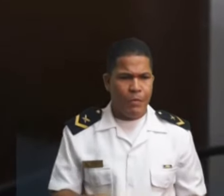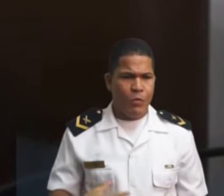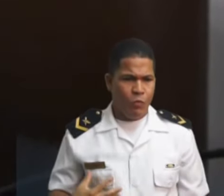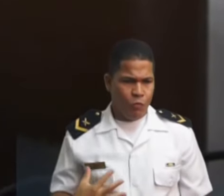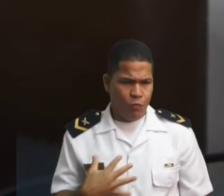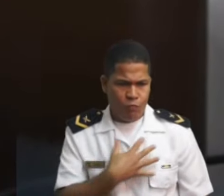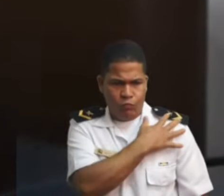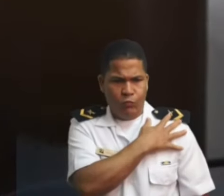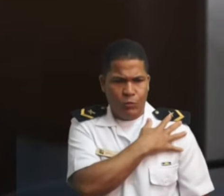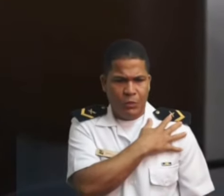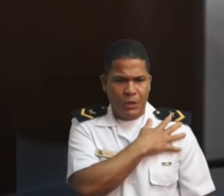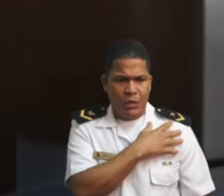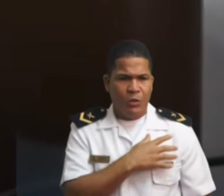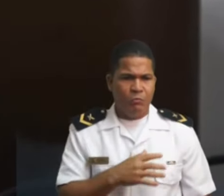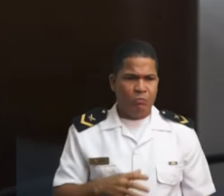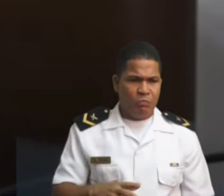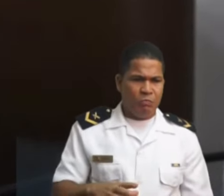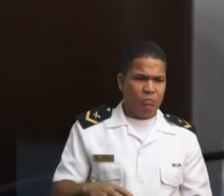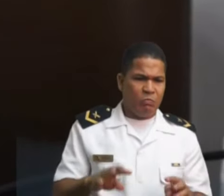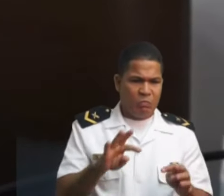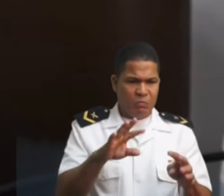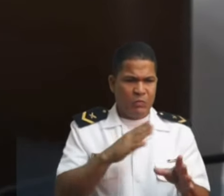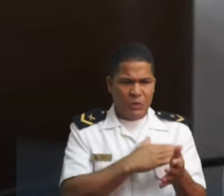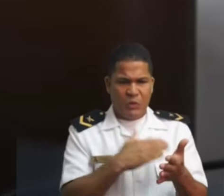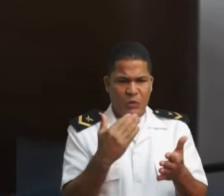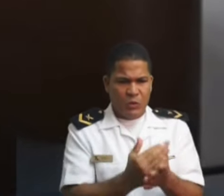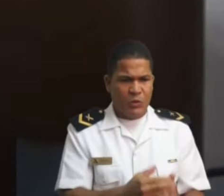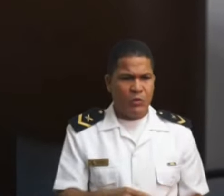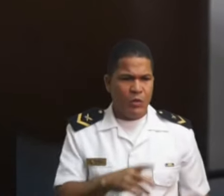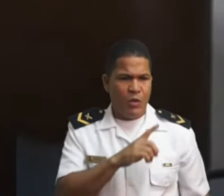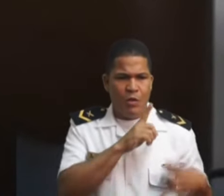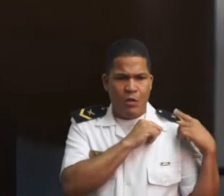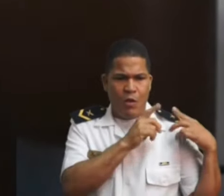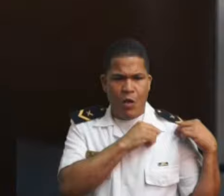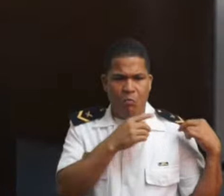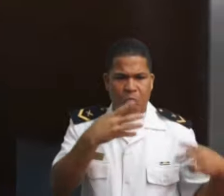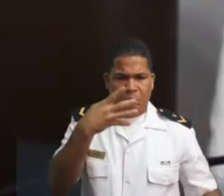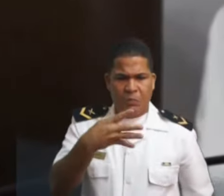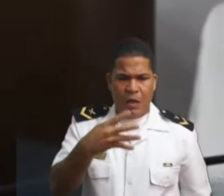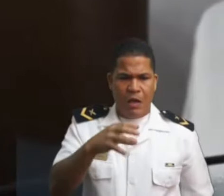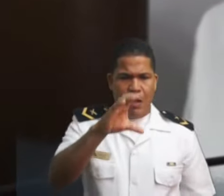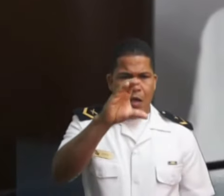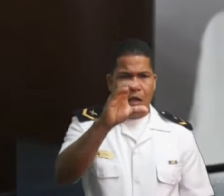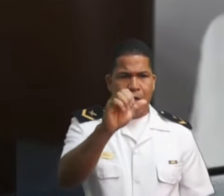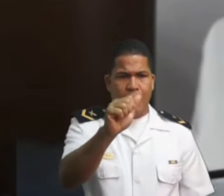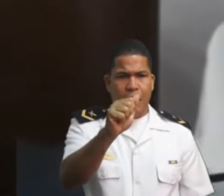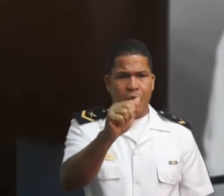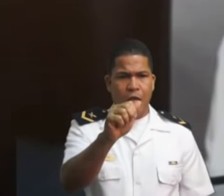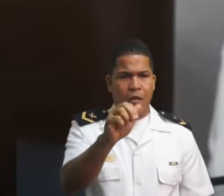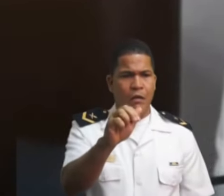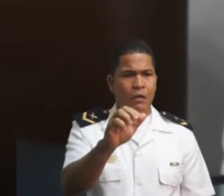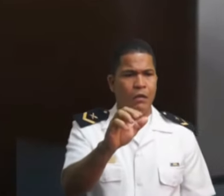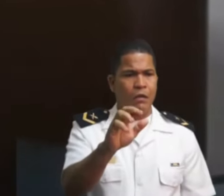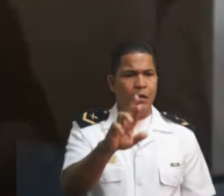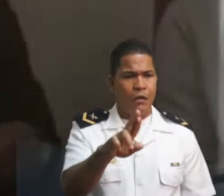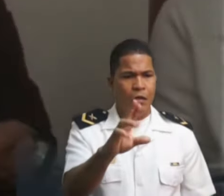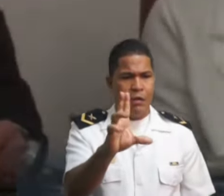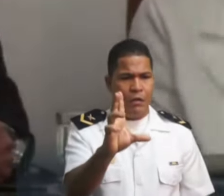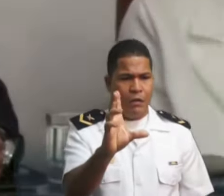de Fuzileiros Navais, almirante de esquadra, fuzileiro naval, Carlos Chagas Viana